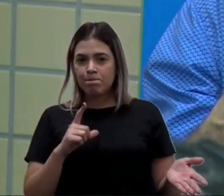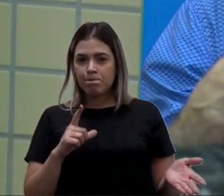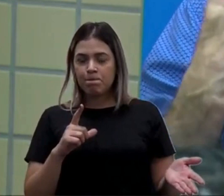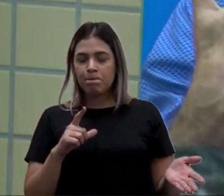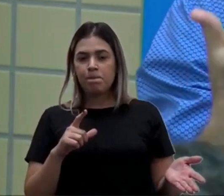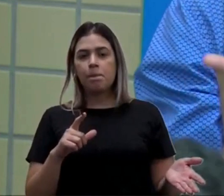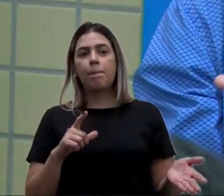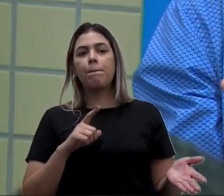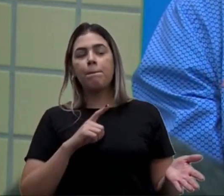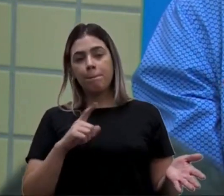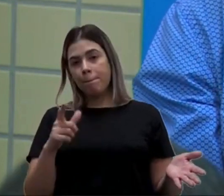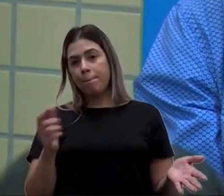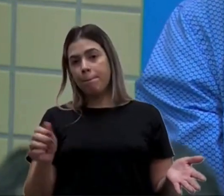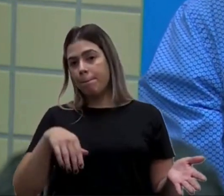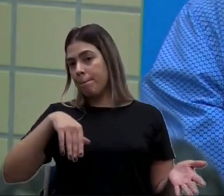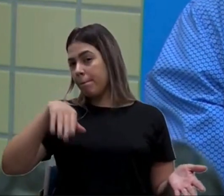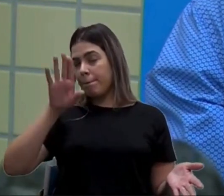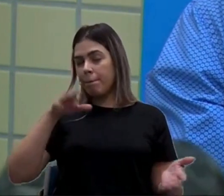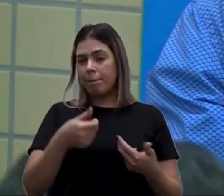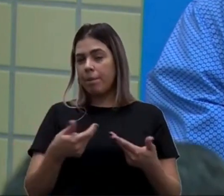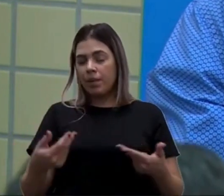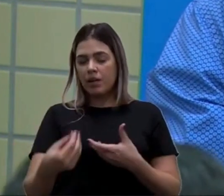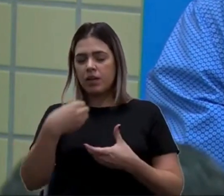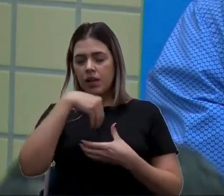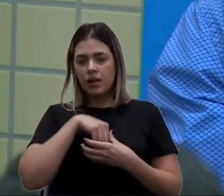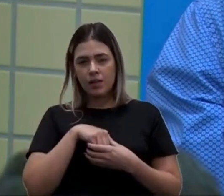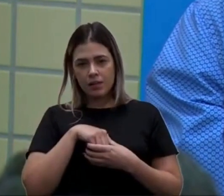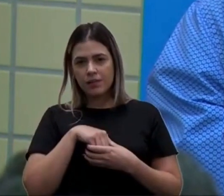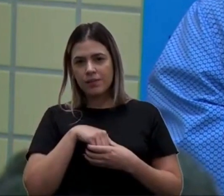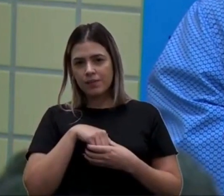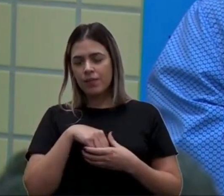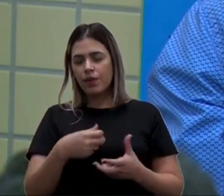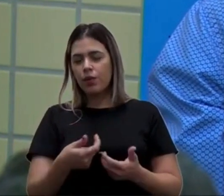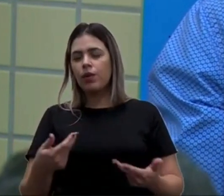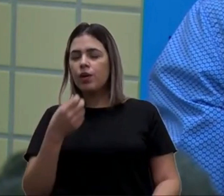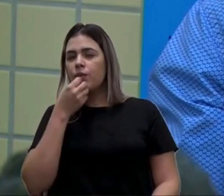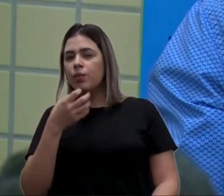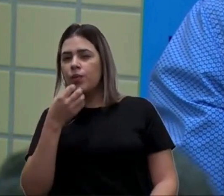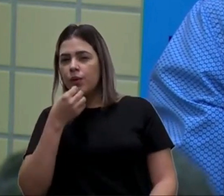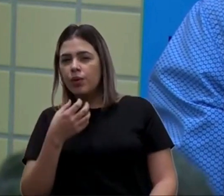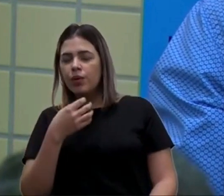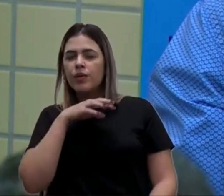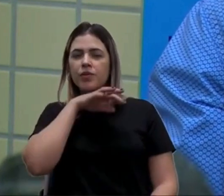nós temos tanta coisa dentro da gente tanta coisa boa e tanta coisa ruim